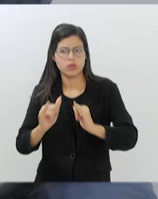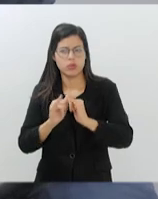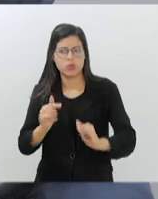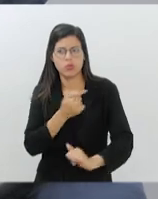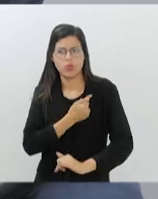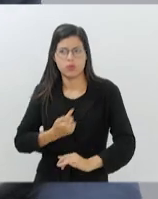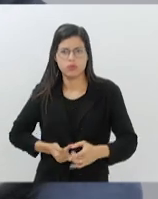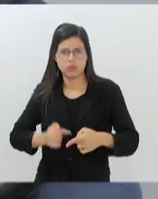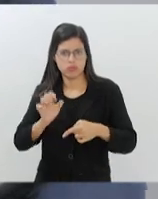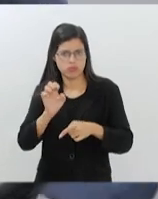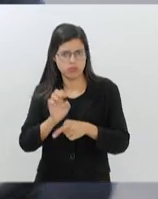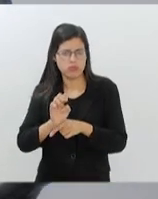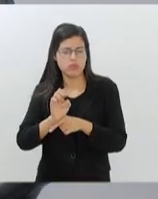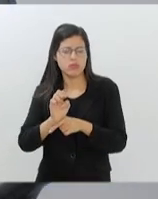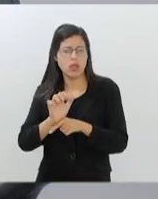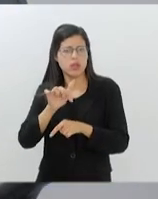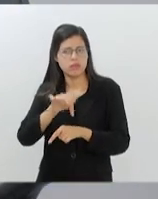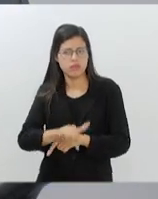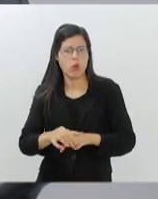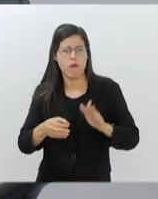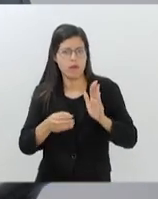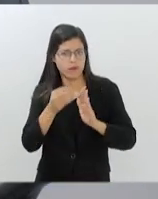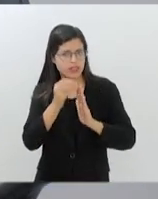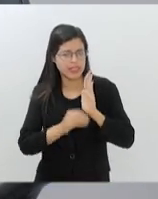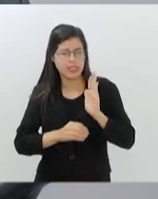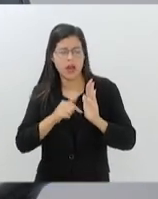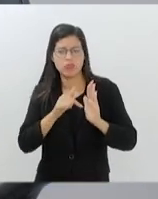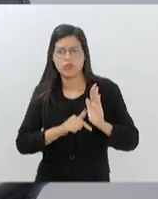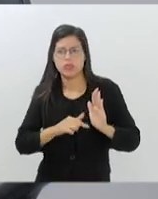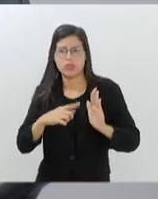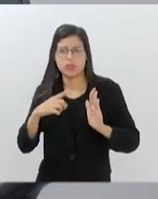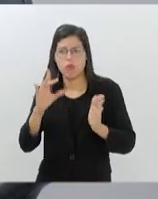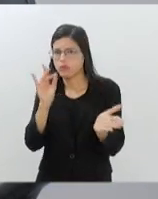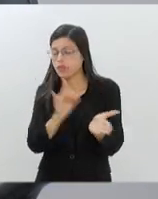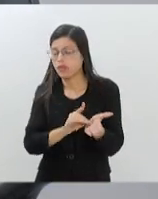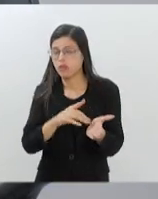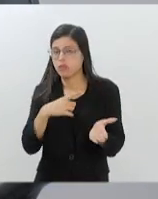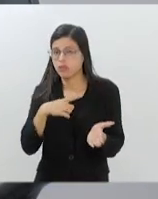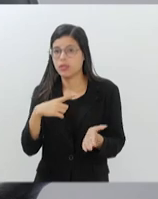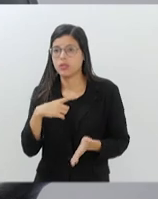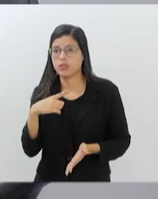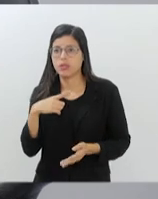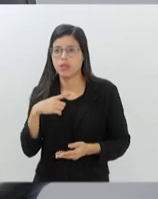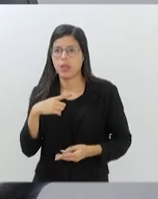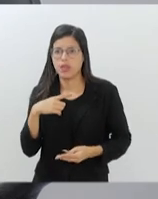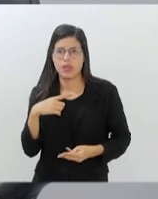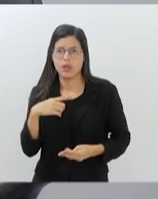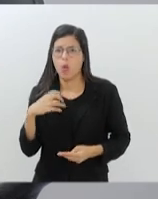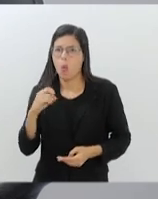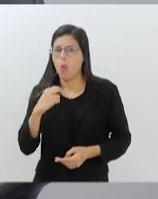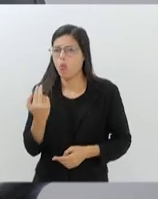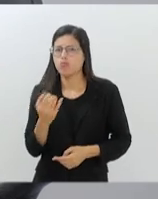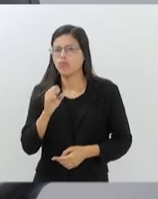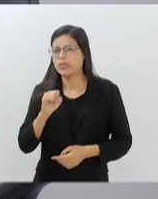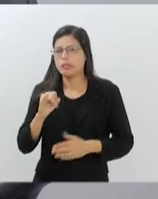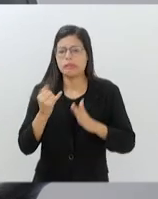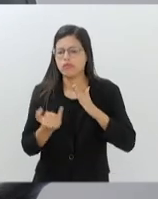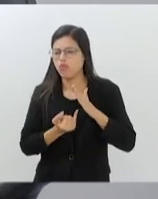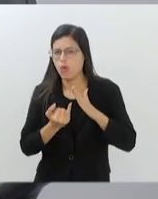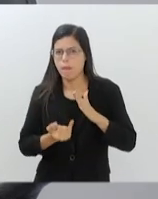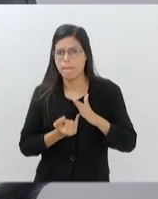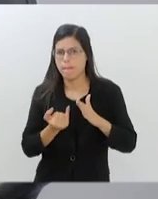algo oficializado se existe essa estrutura do núcleo duro isso saiu da do seu entendimento e é algo informal a gente precisa